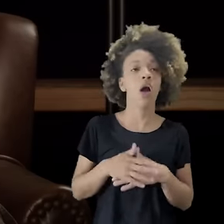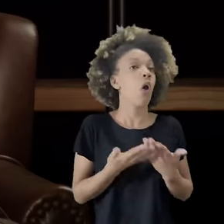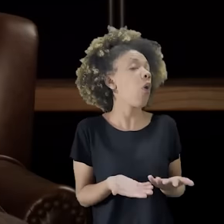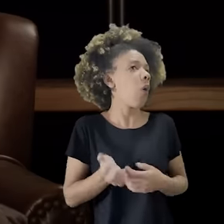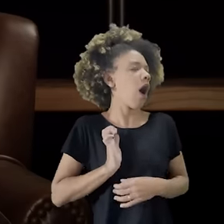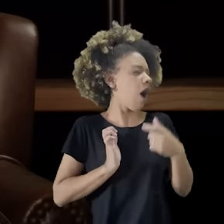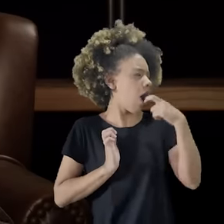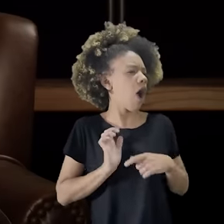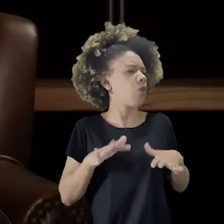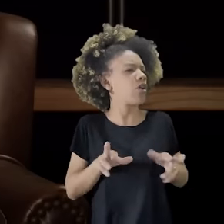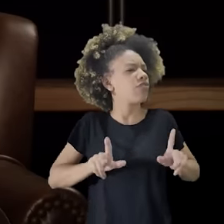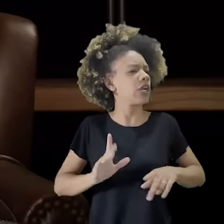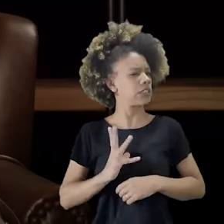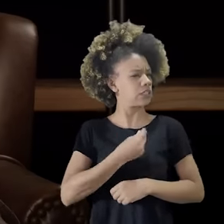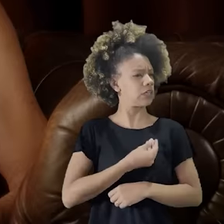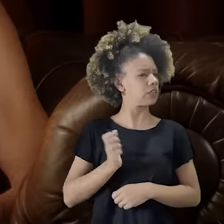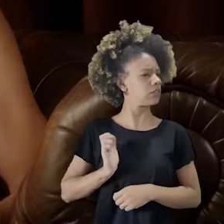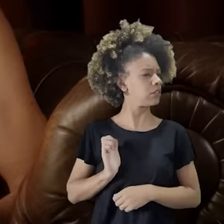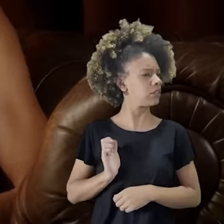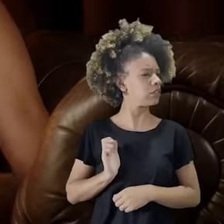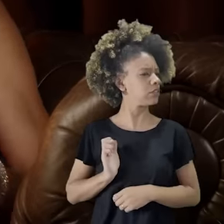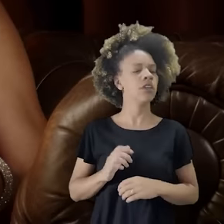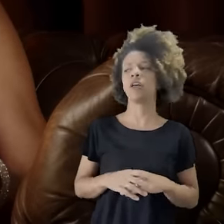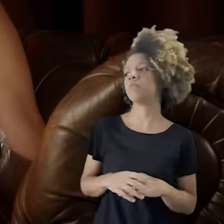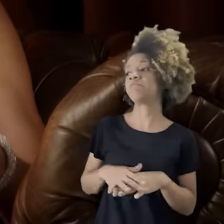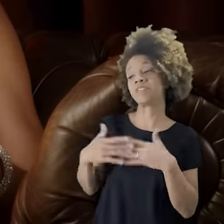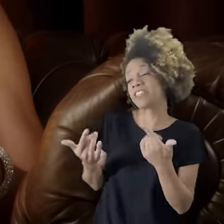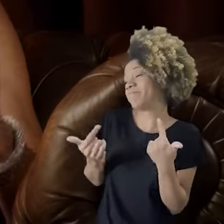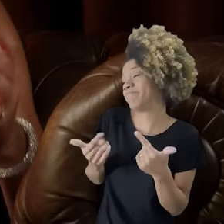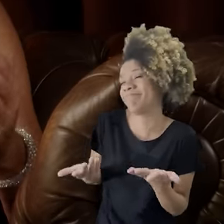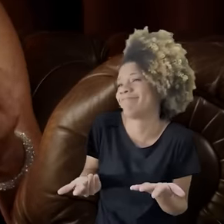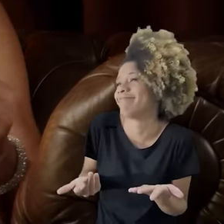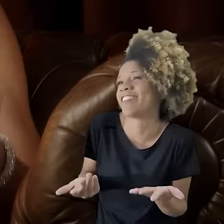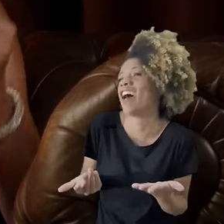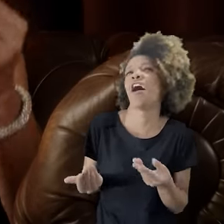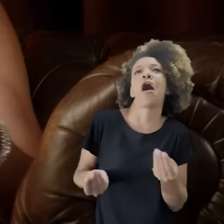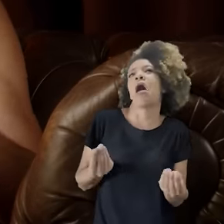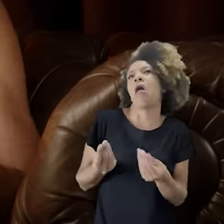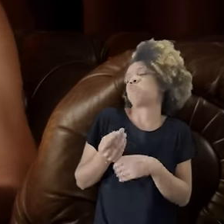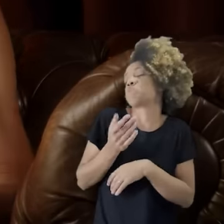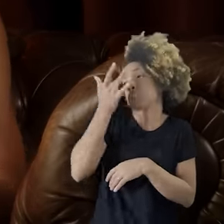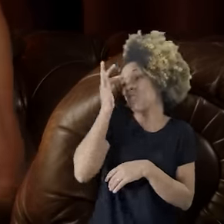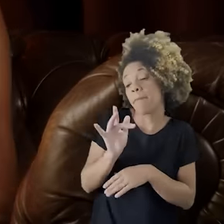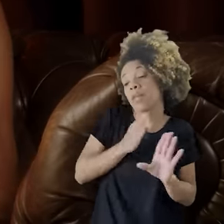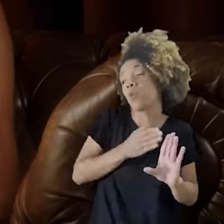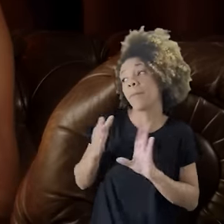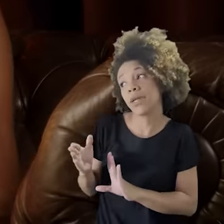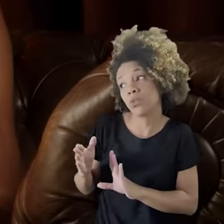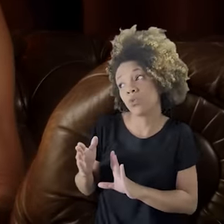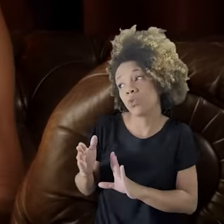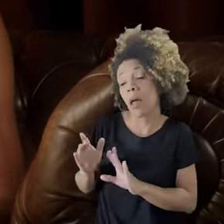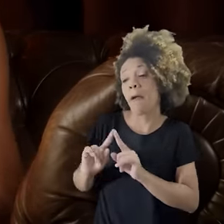achar gay se achar trans por isso que eu queria entender então é uma coisa que praticamente eu eu não sabia que ia dizer na época